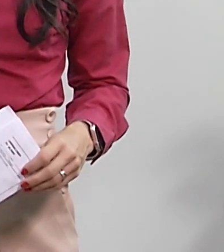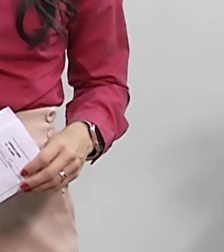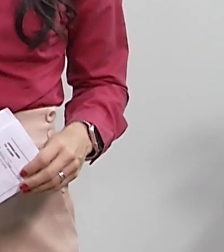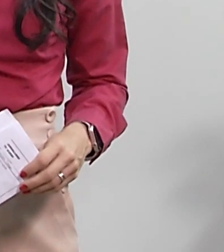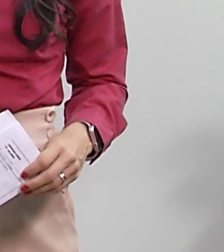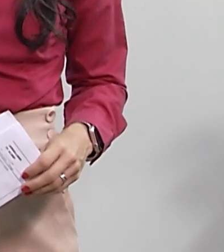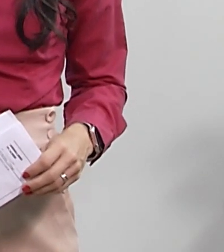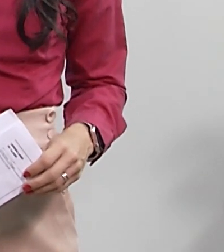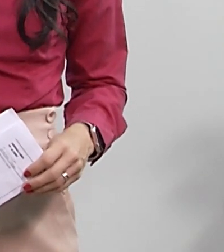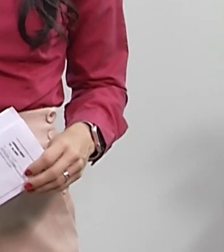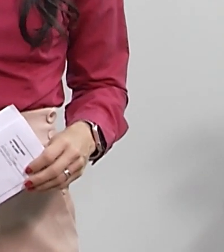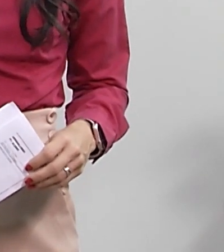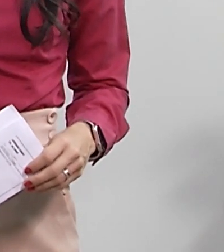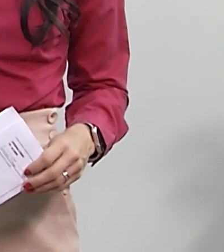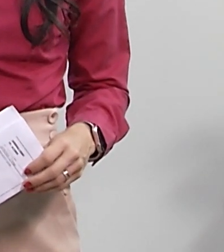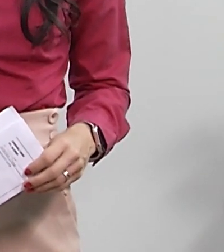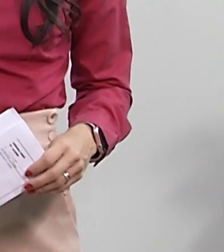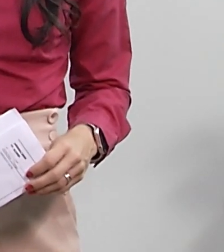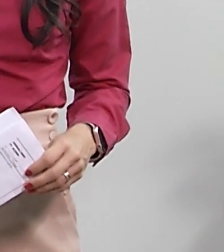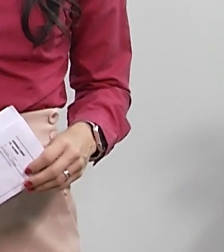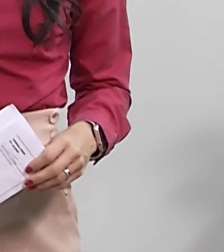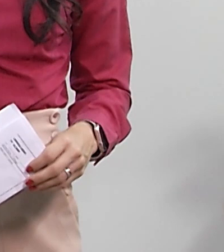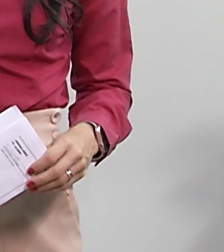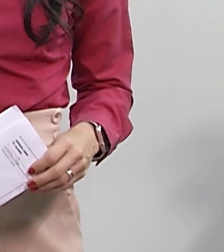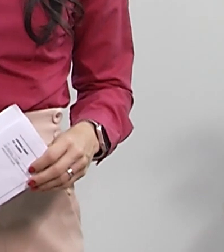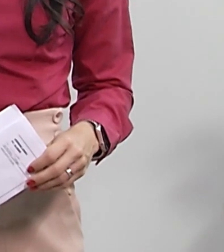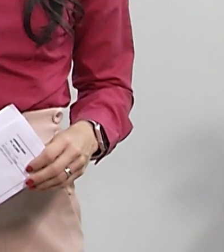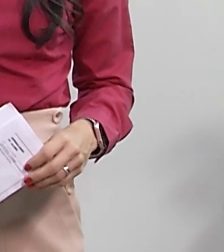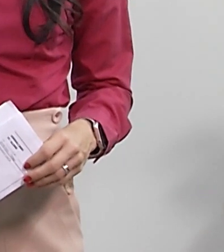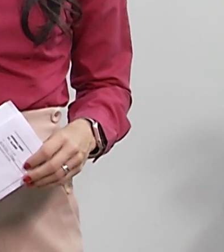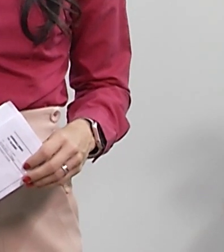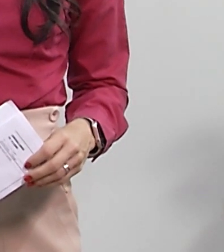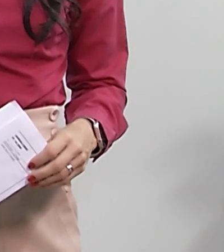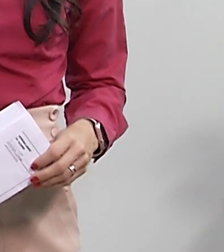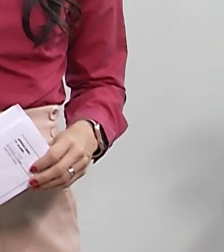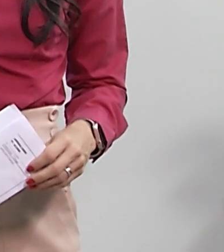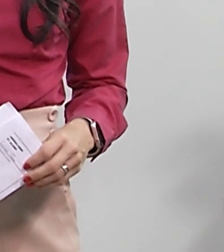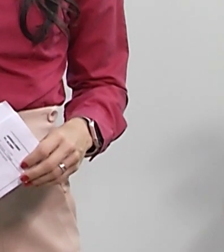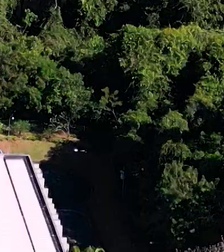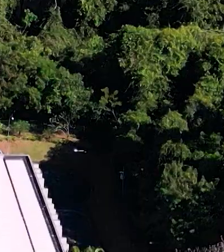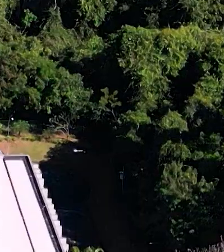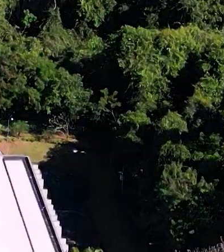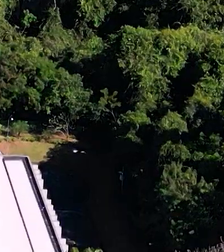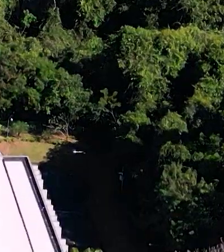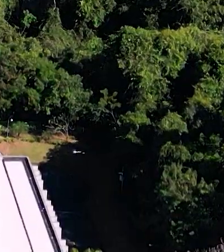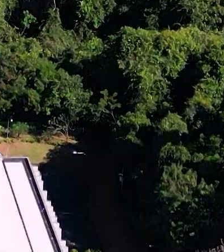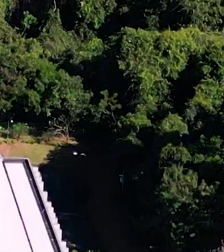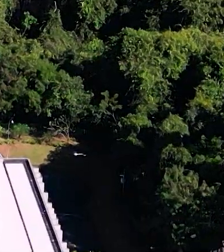YouTube da TV Assembleia de MS. Voltamos na semana que vem. Até lá. Tchau, tchau.